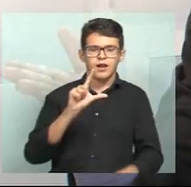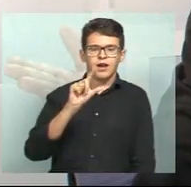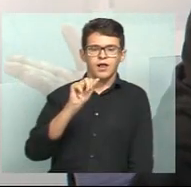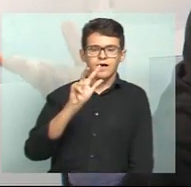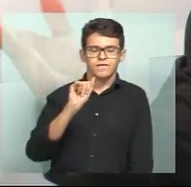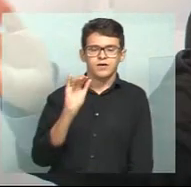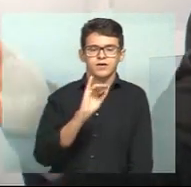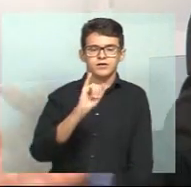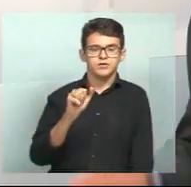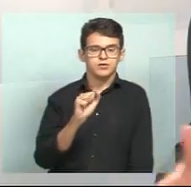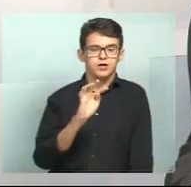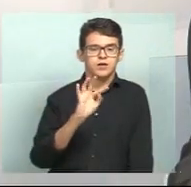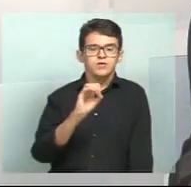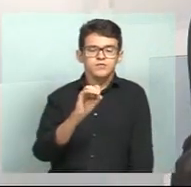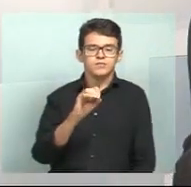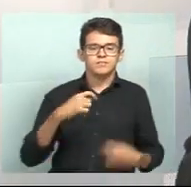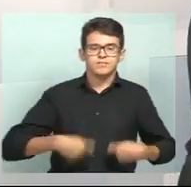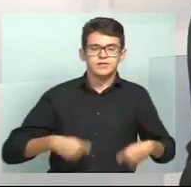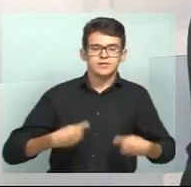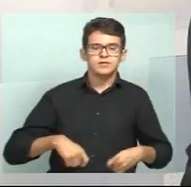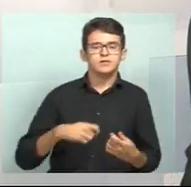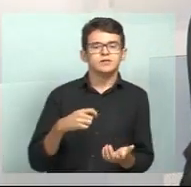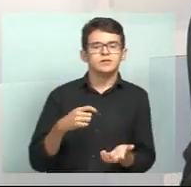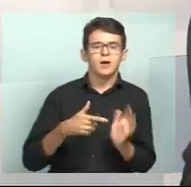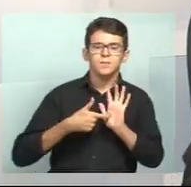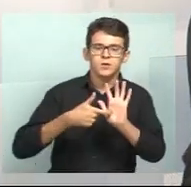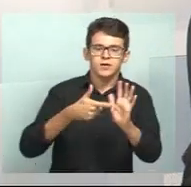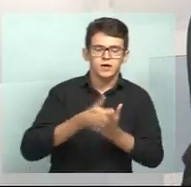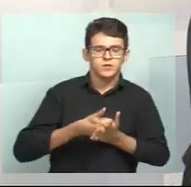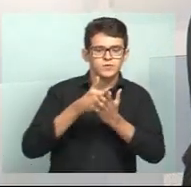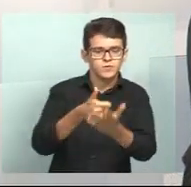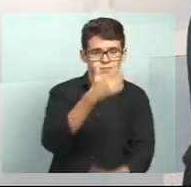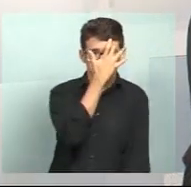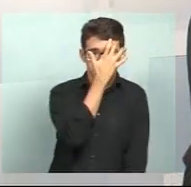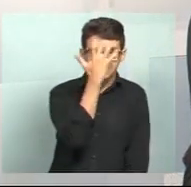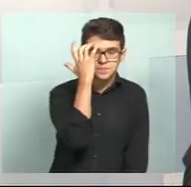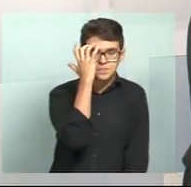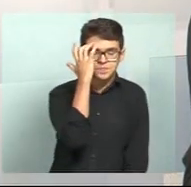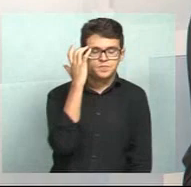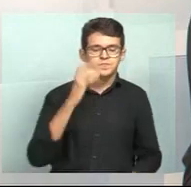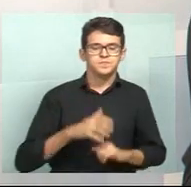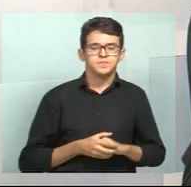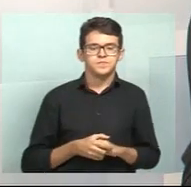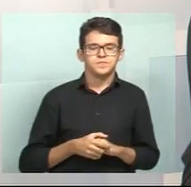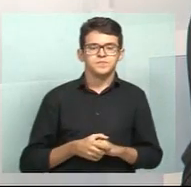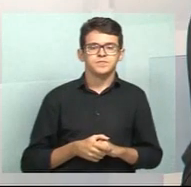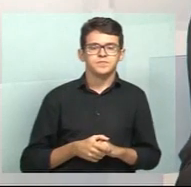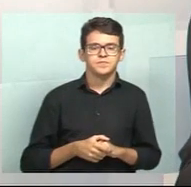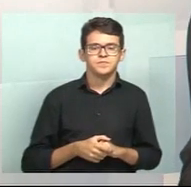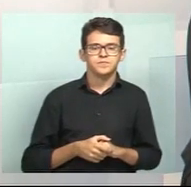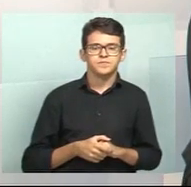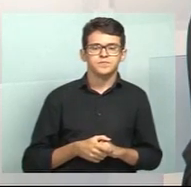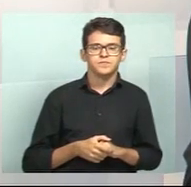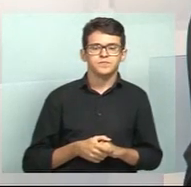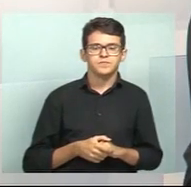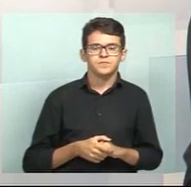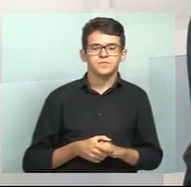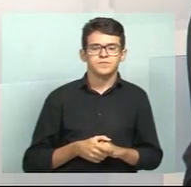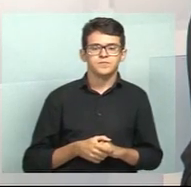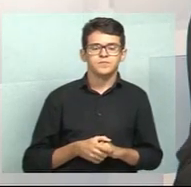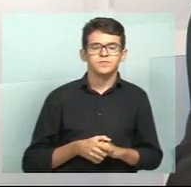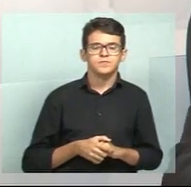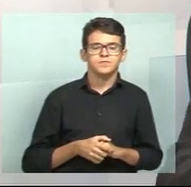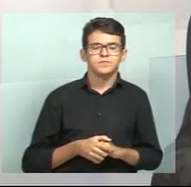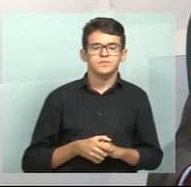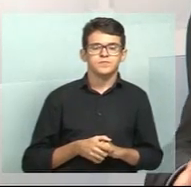mercado. Vamos trazer o Henrique Meirelles para ficar no lugar do Guido Mantega. Vamos dar uma guinada.